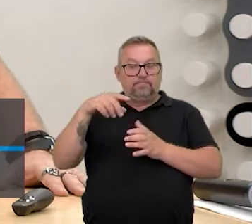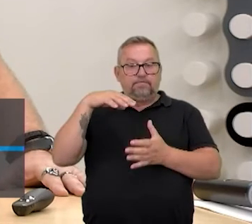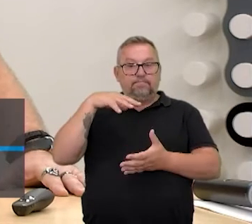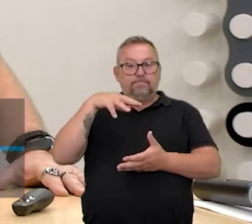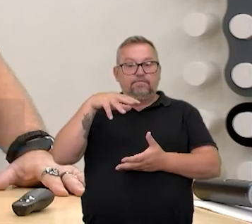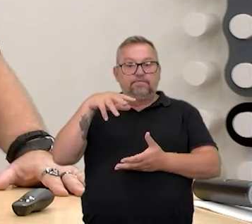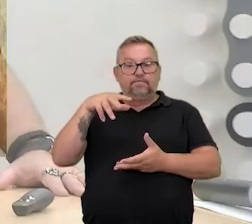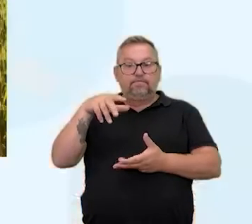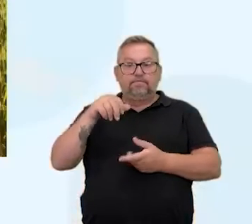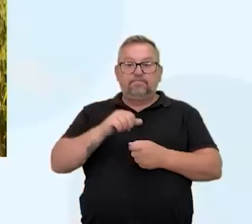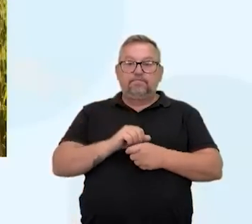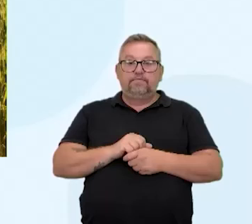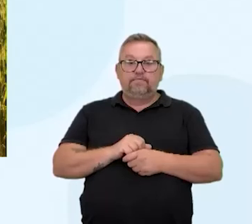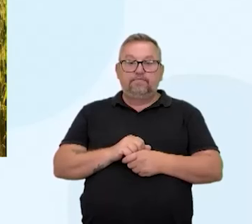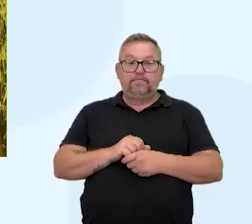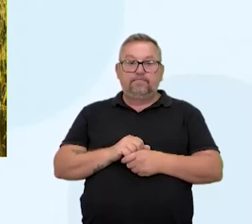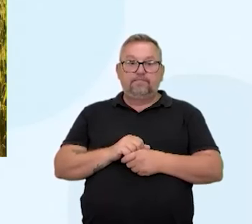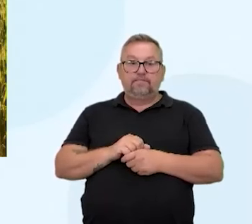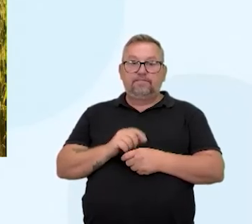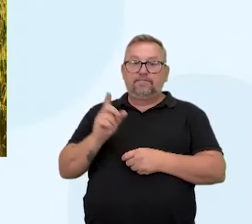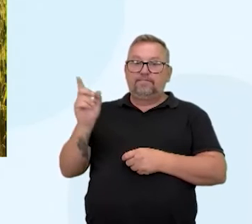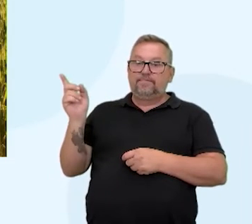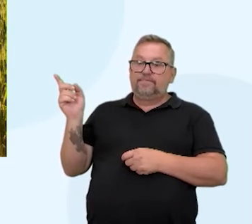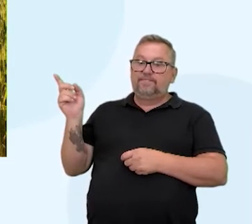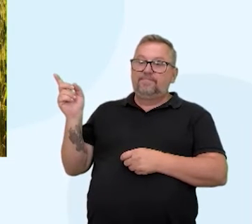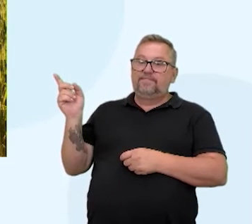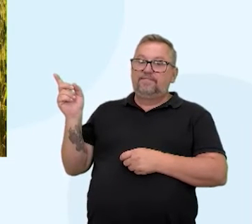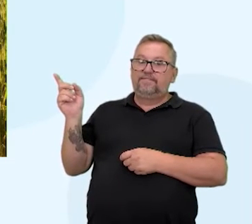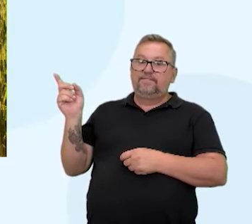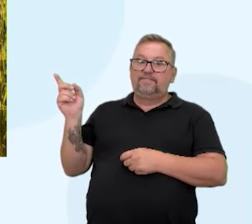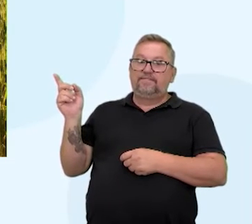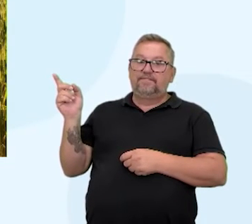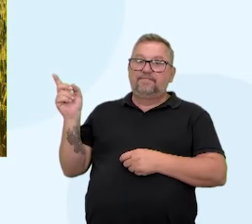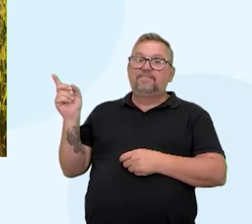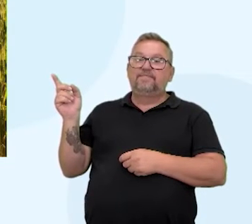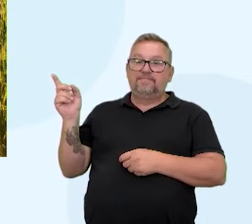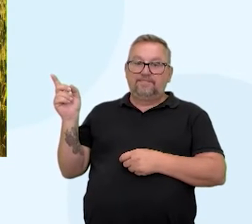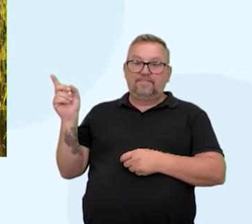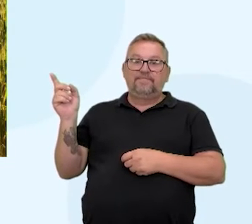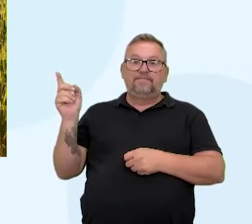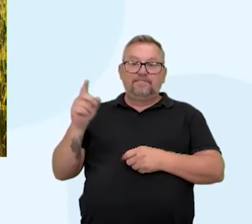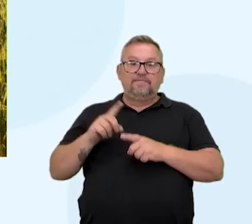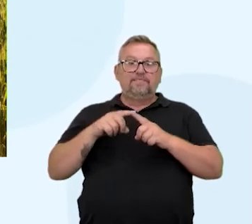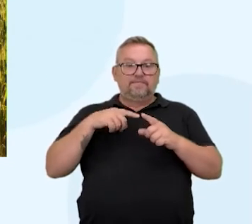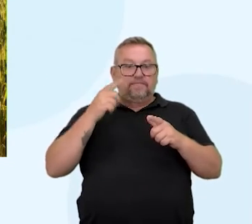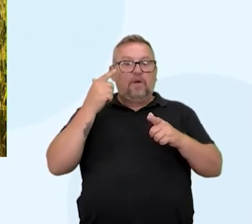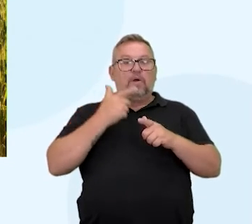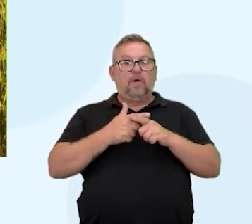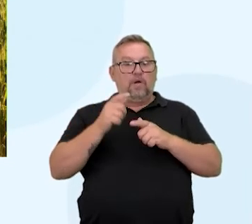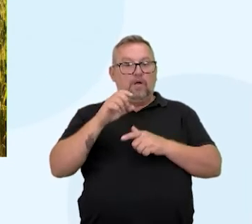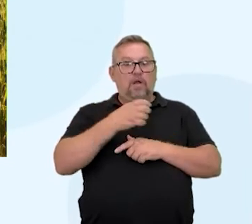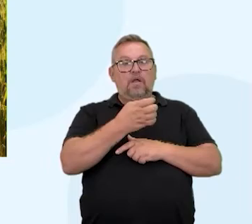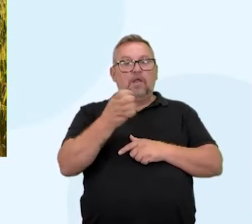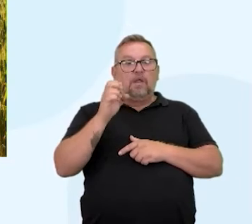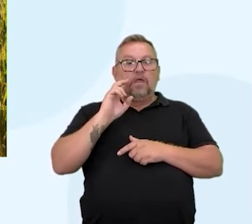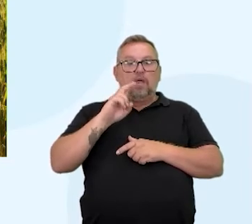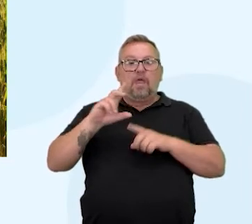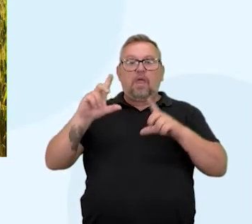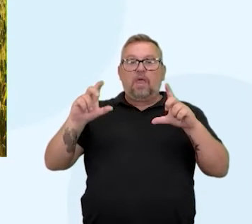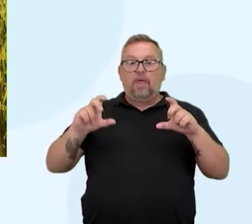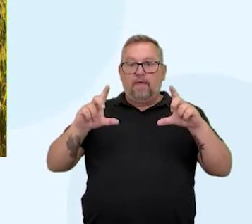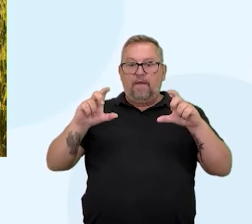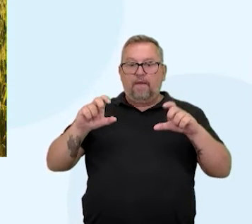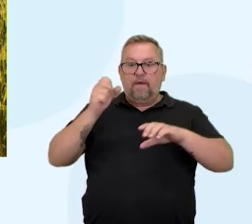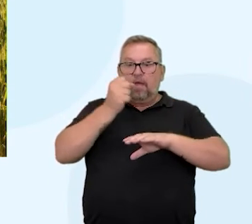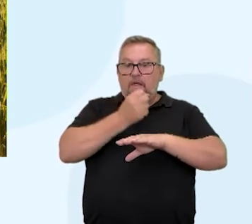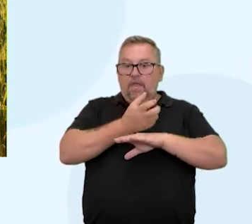planeta. Então tá lá, a agricultura é uma das atividades humanas que impactam significativamente o ambiente. Então nós temos aí um